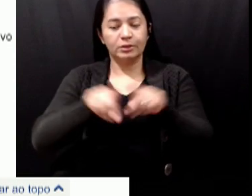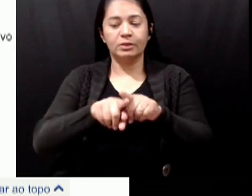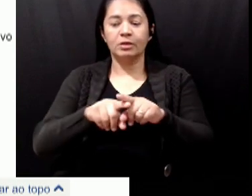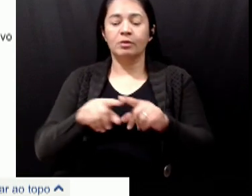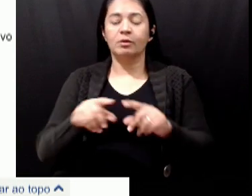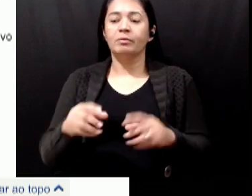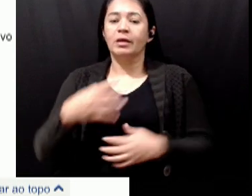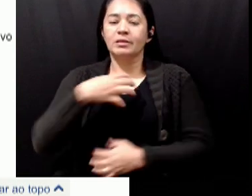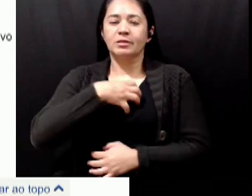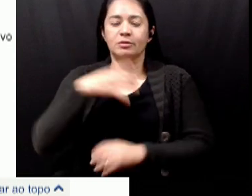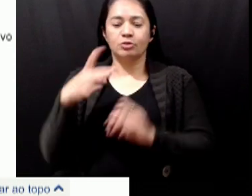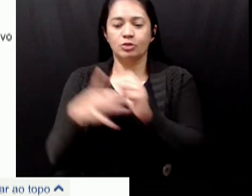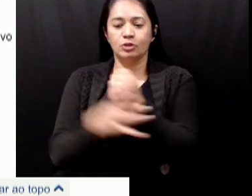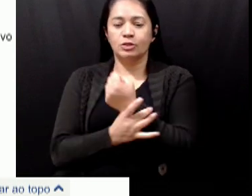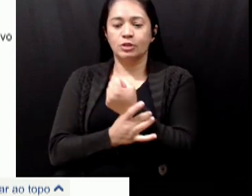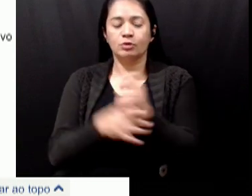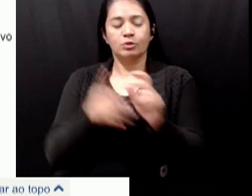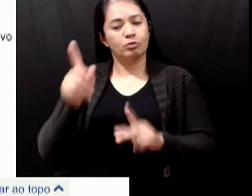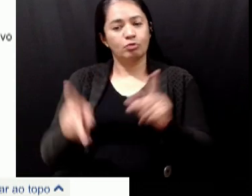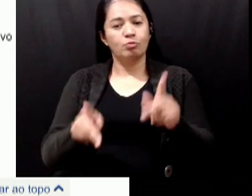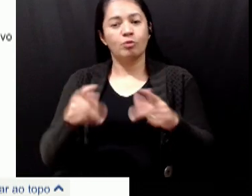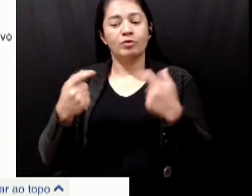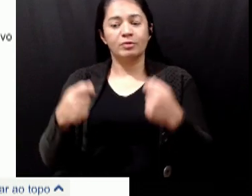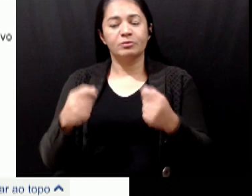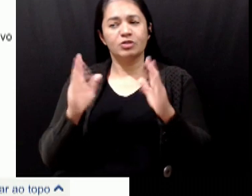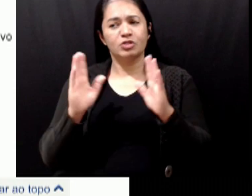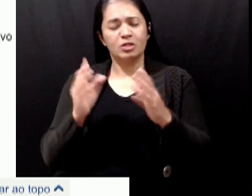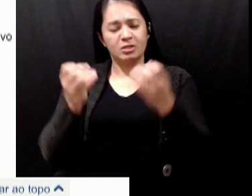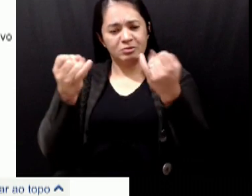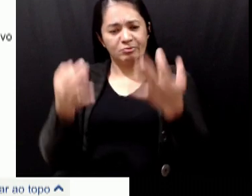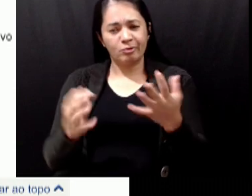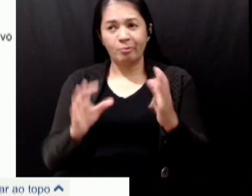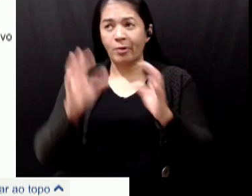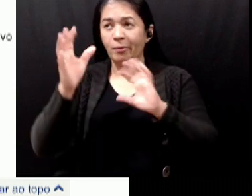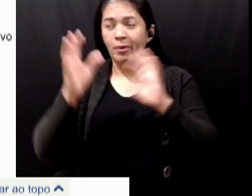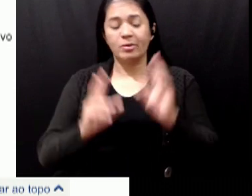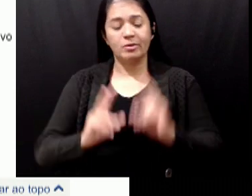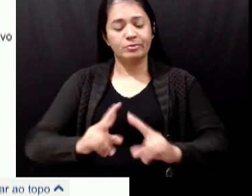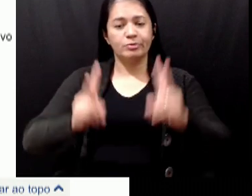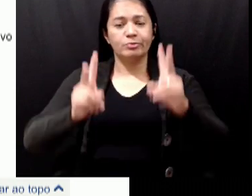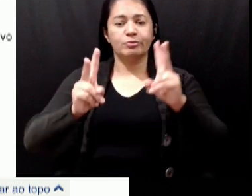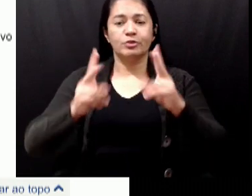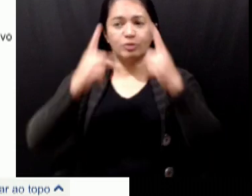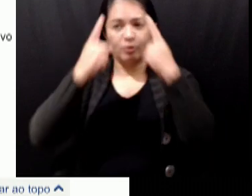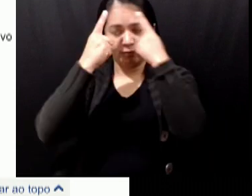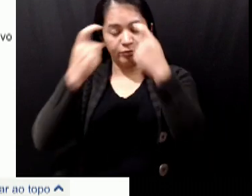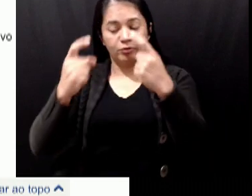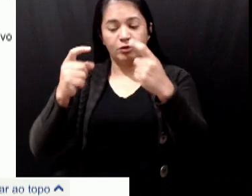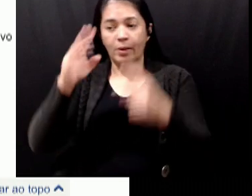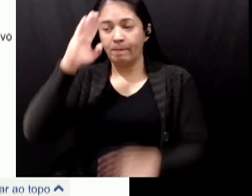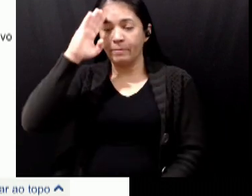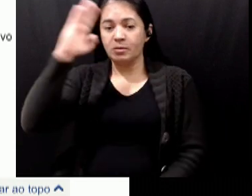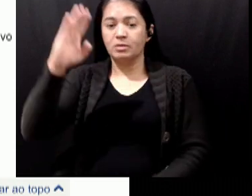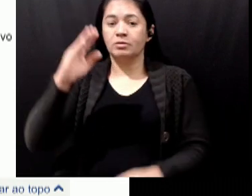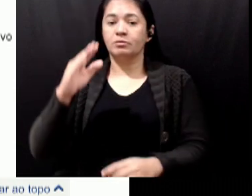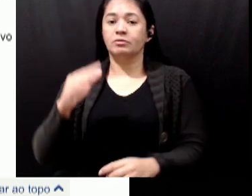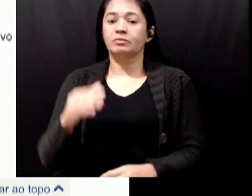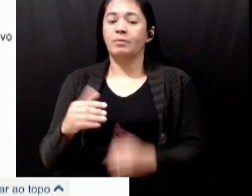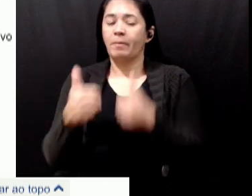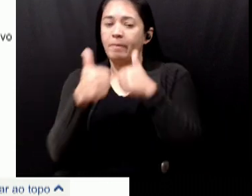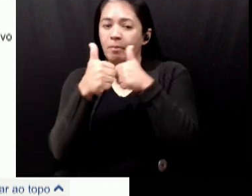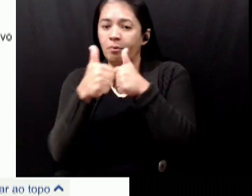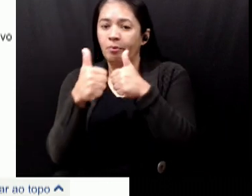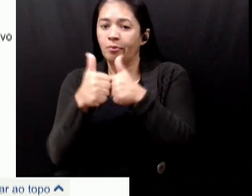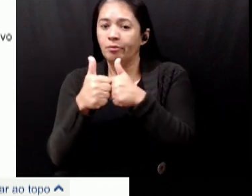população local, que tem relatado episódios frequentes de violência, principalmente nas proximidades de pontos de